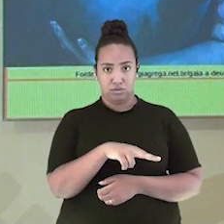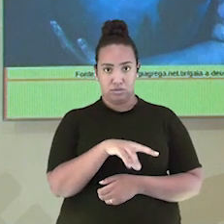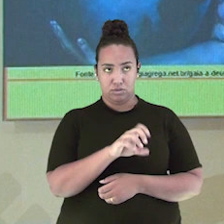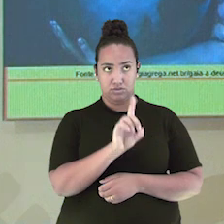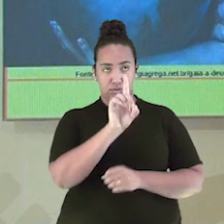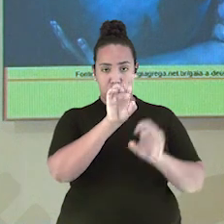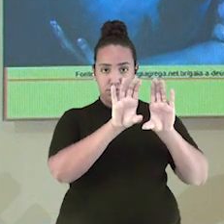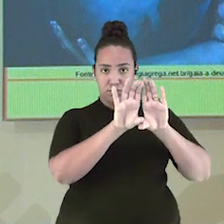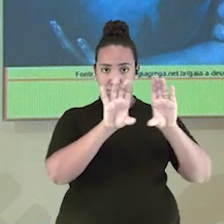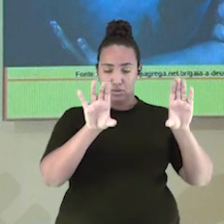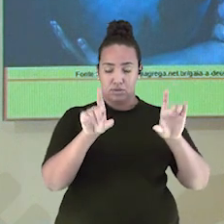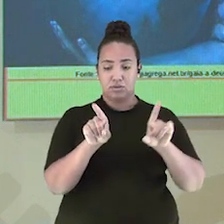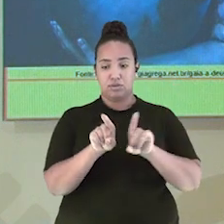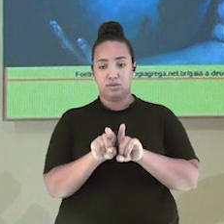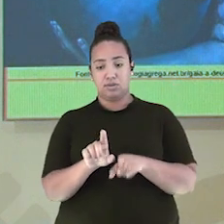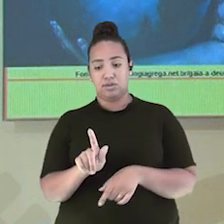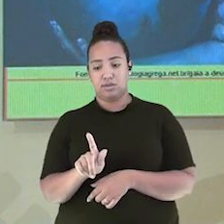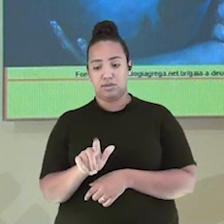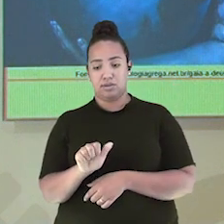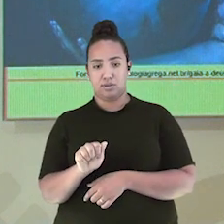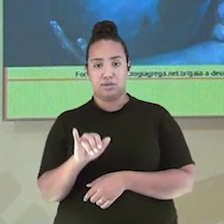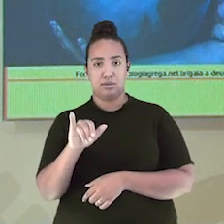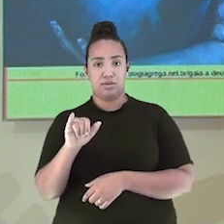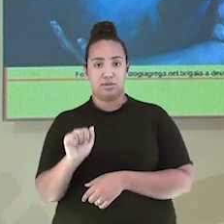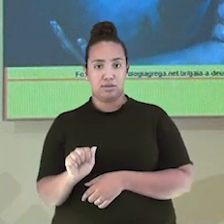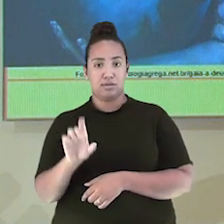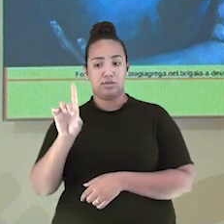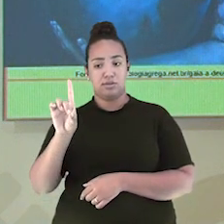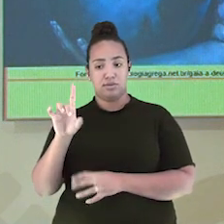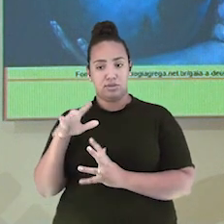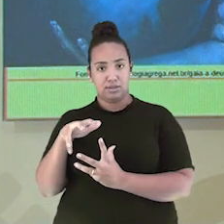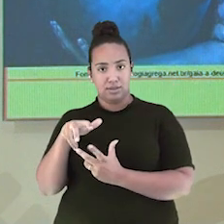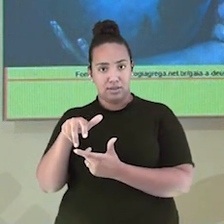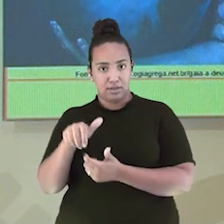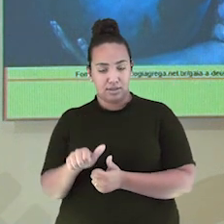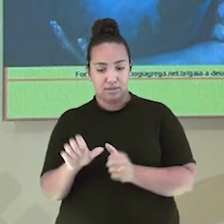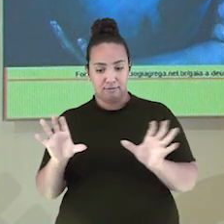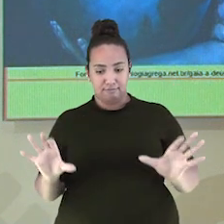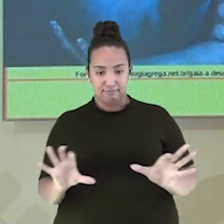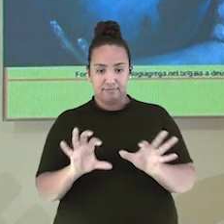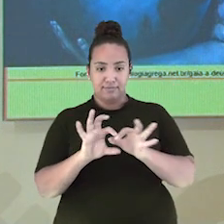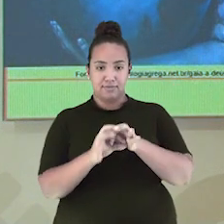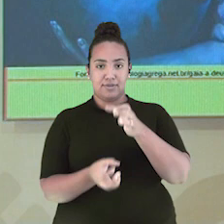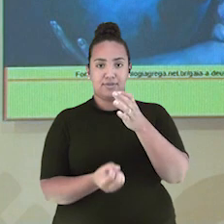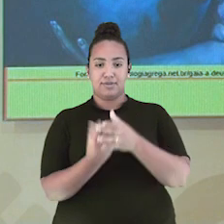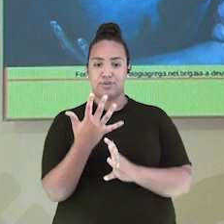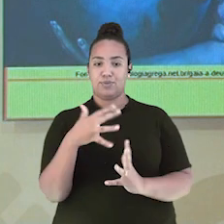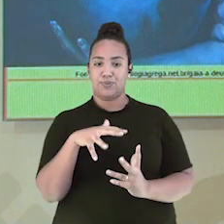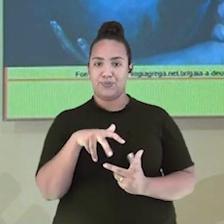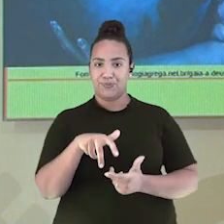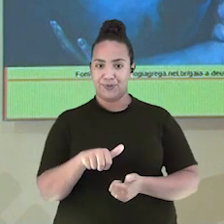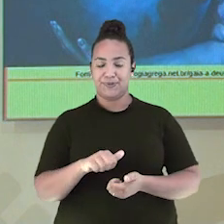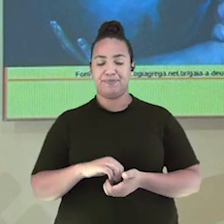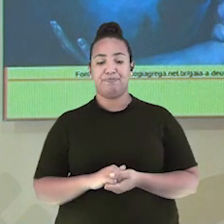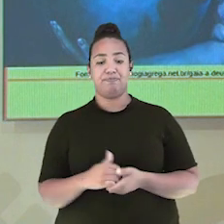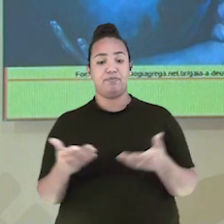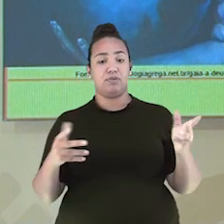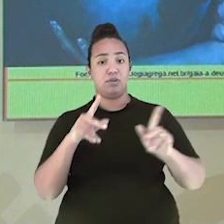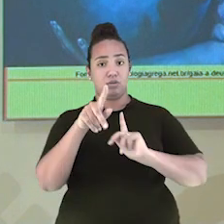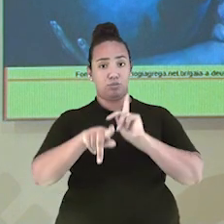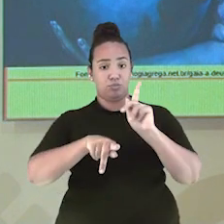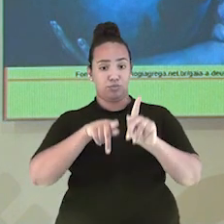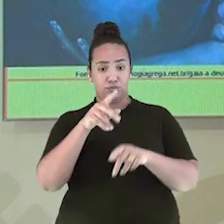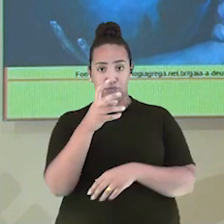deus céu, e Gaia, a deusa terra, que o mundo teria surgido. Entre os egípcios, havia uma crença de